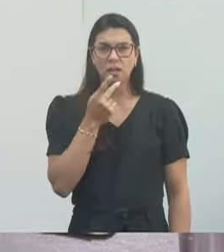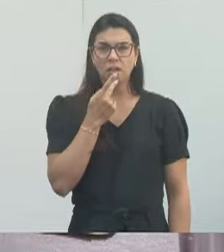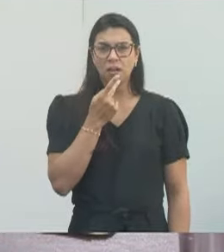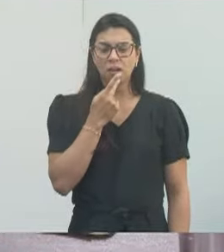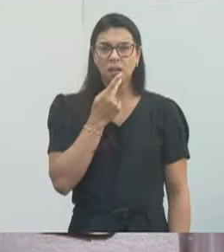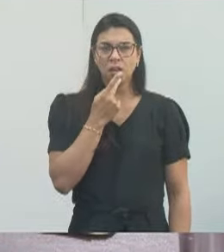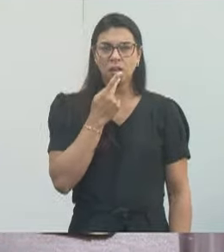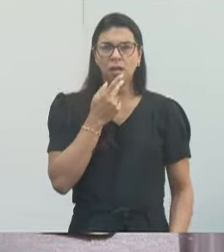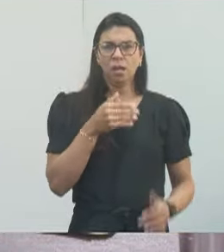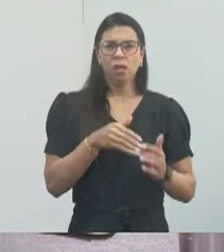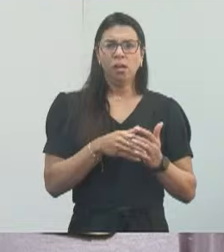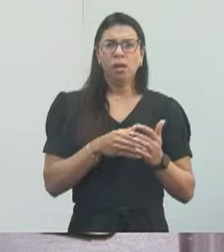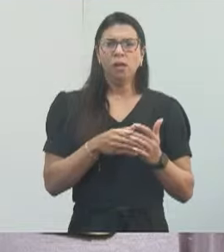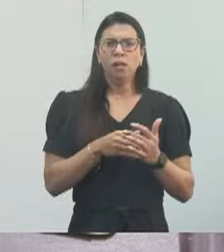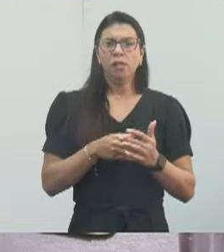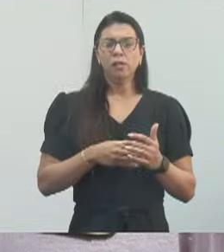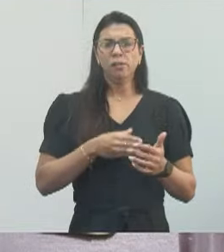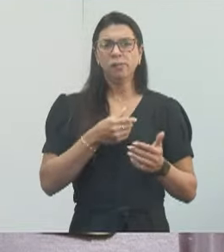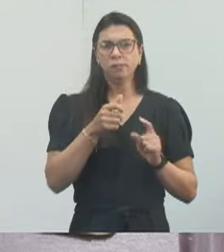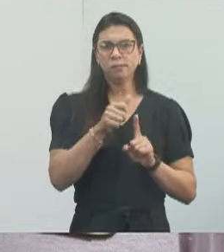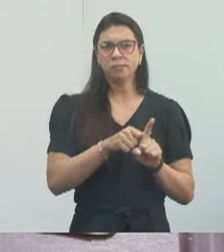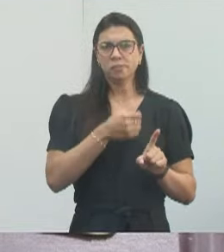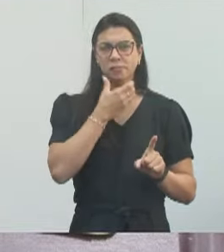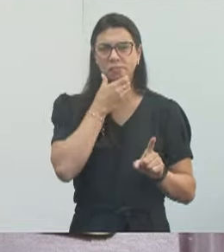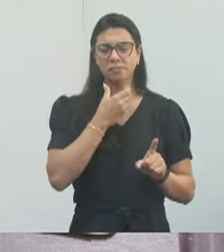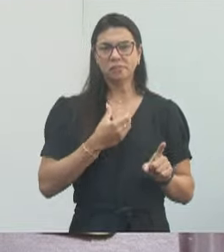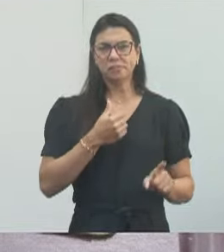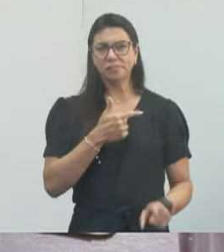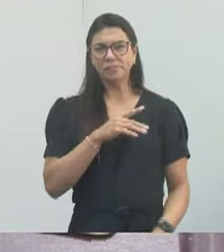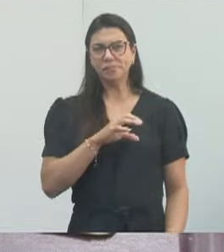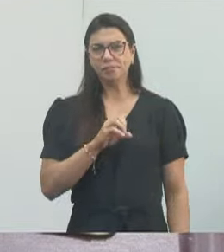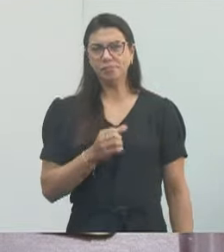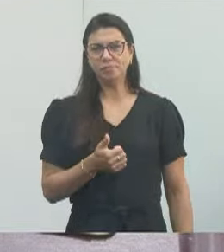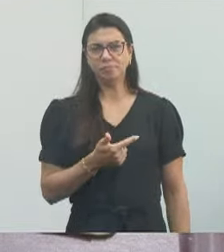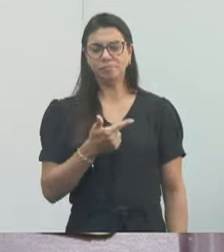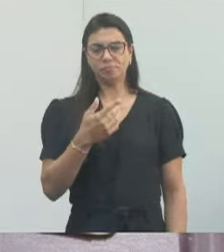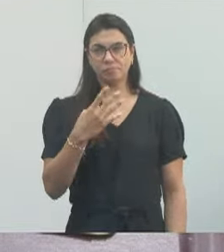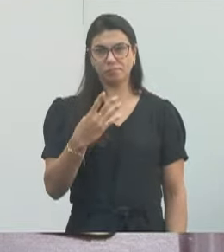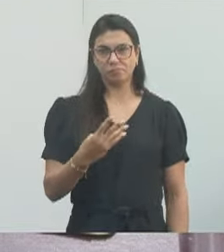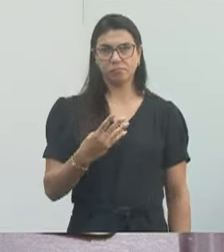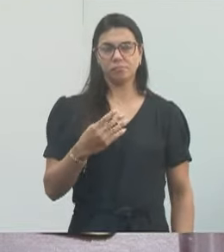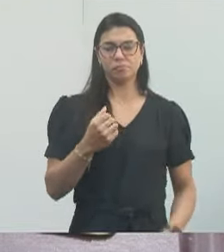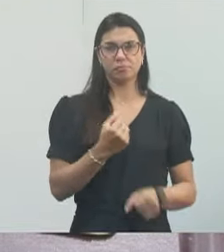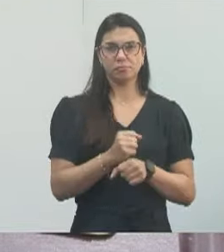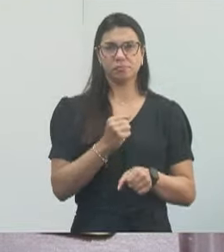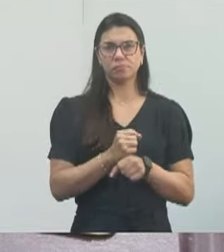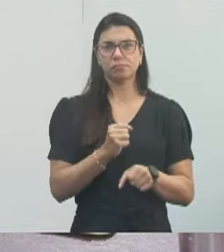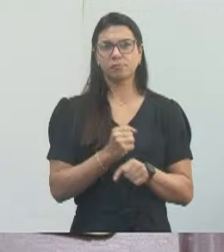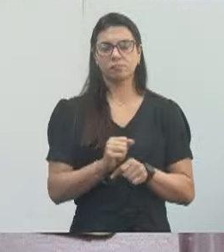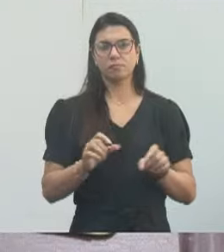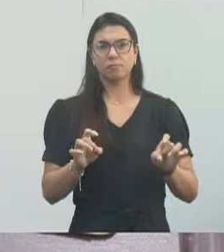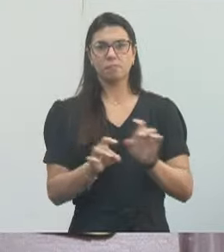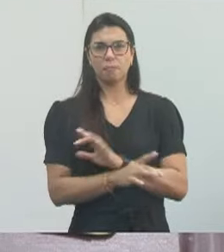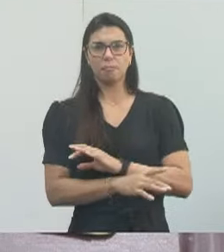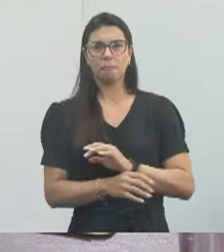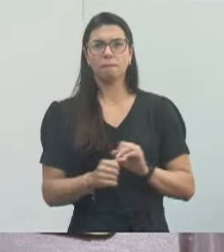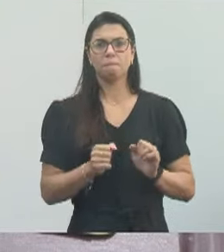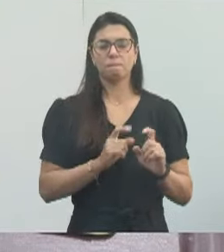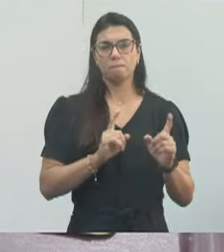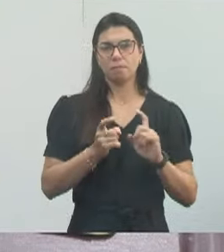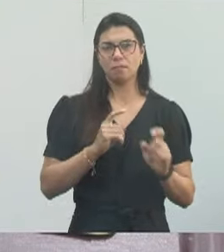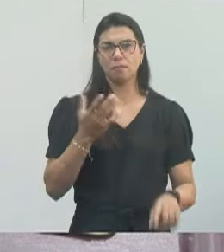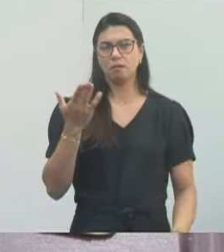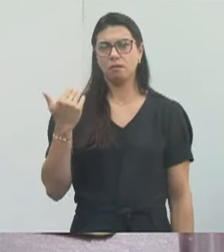até dezembro de 2024 né Paulinho a previsão dessa obra o final da obra Como eu disse na sessão passada não tem